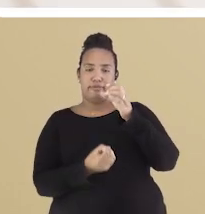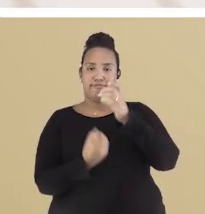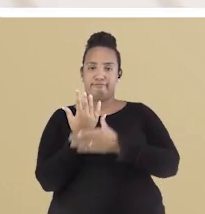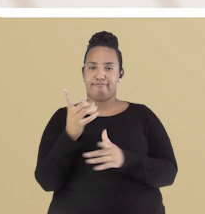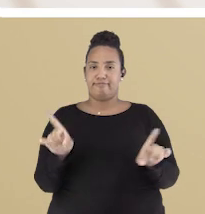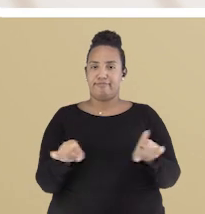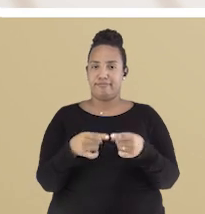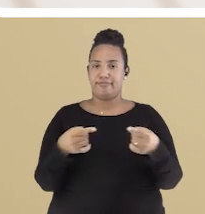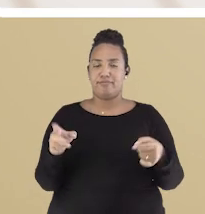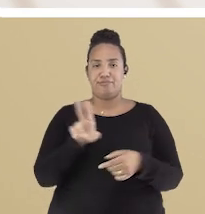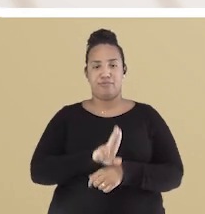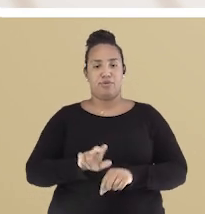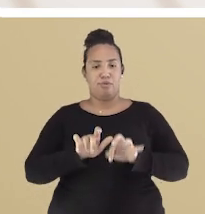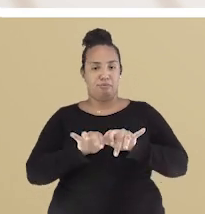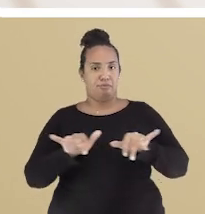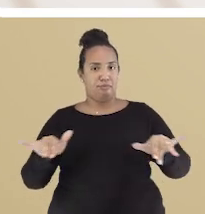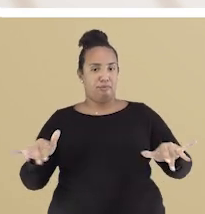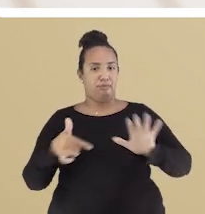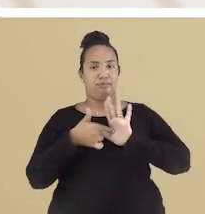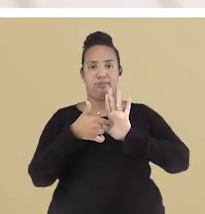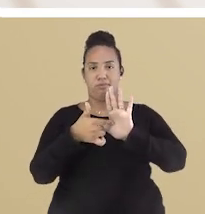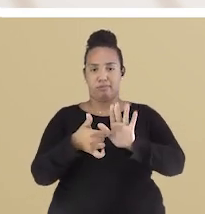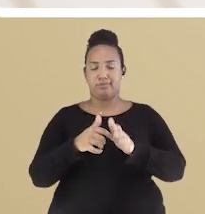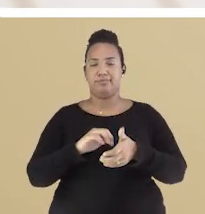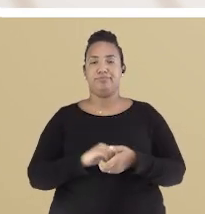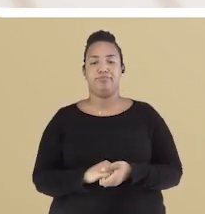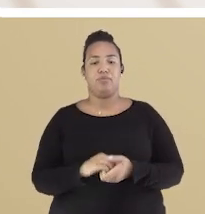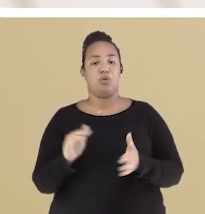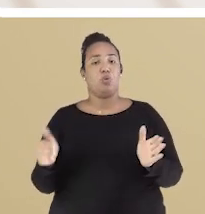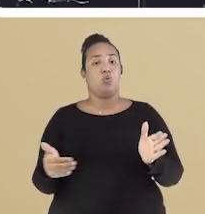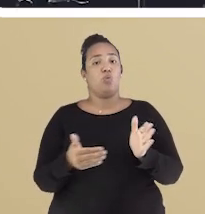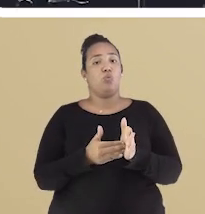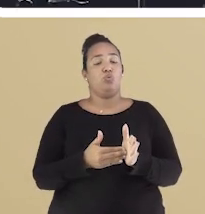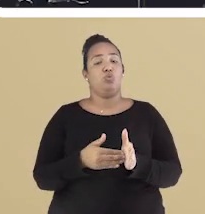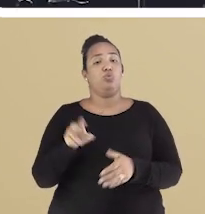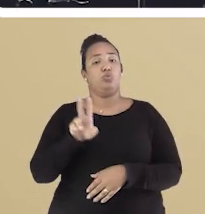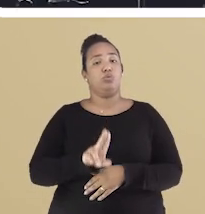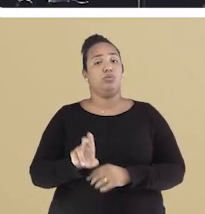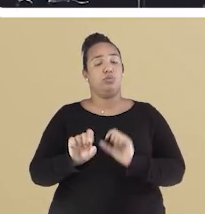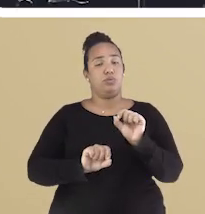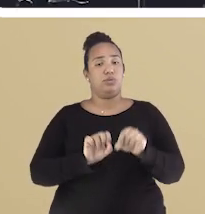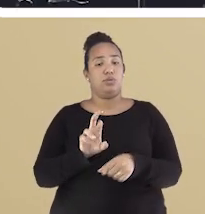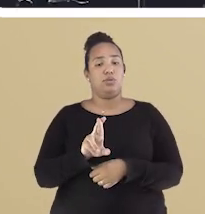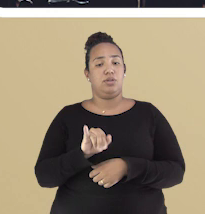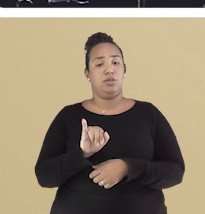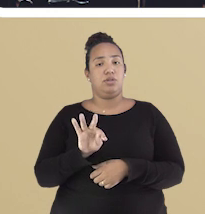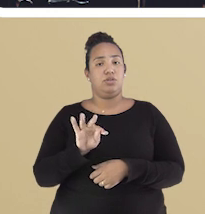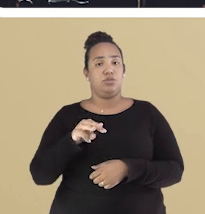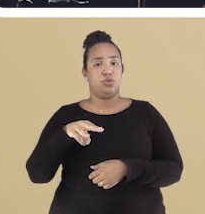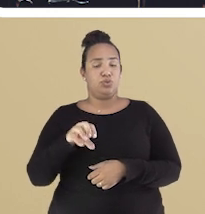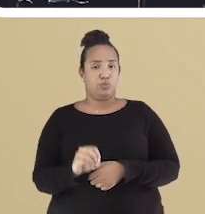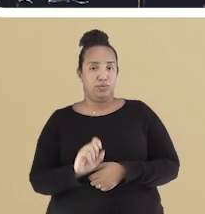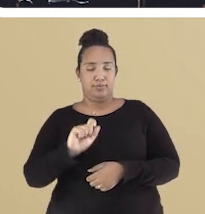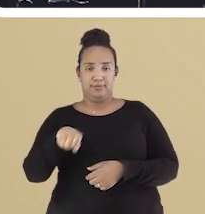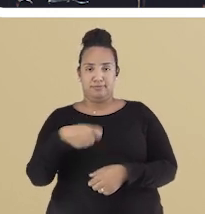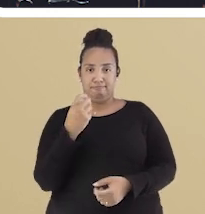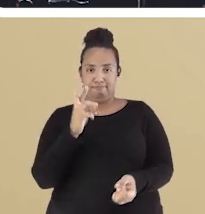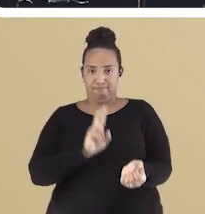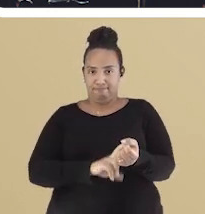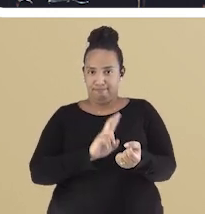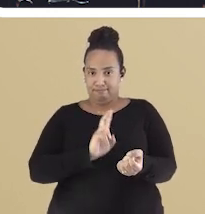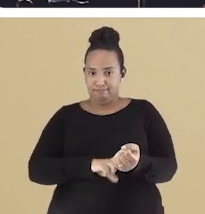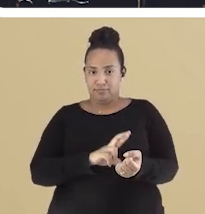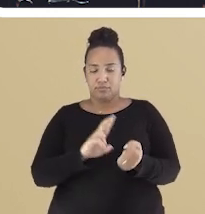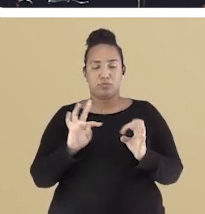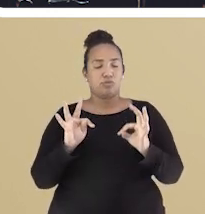notas que forma música e utilizamos o piano virtual para demonstrar por último mas não menos importante falamos